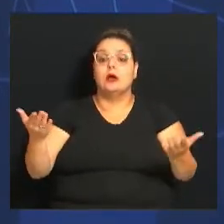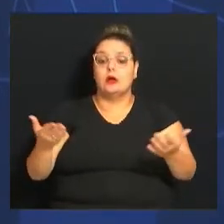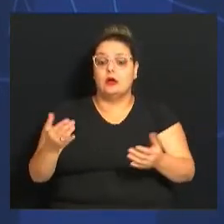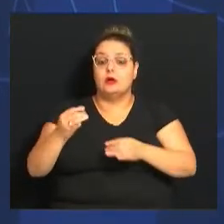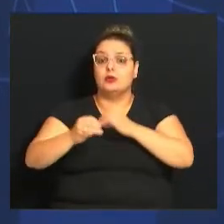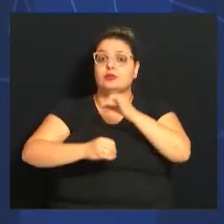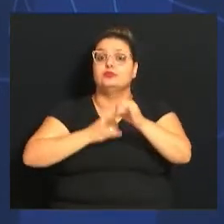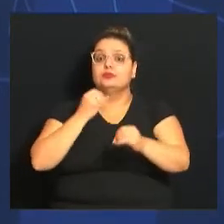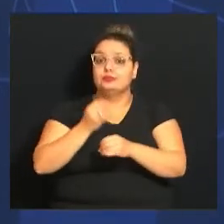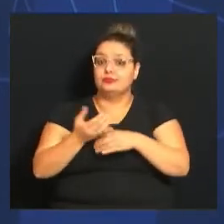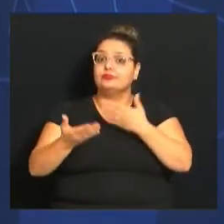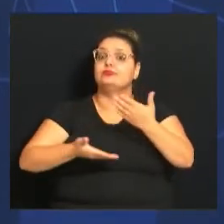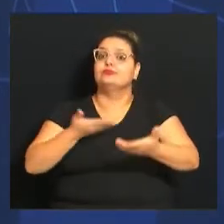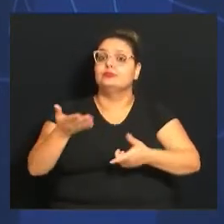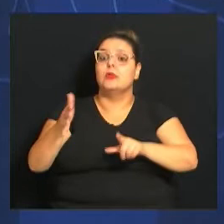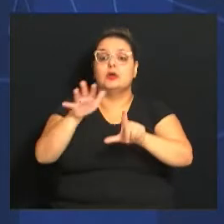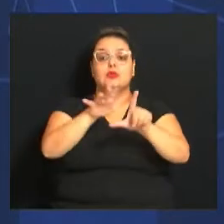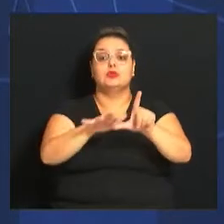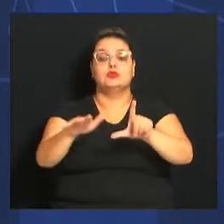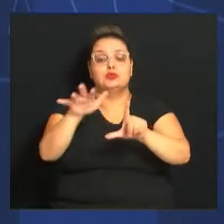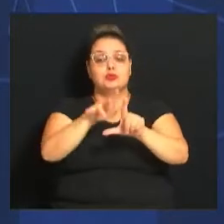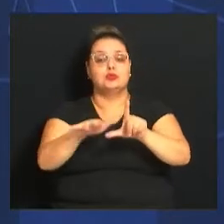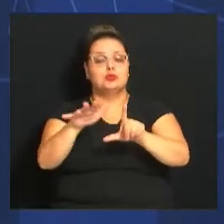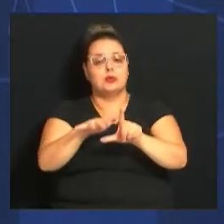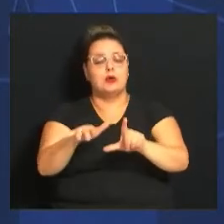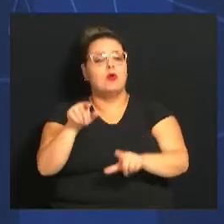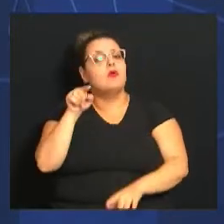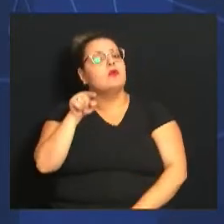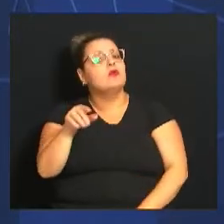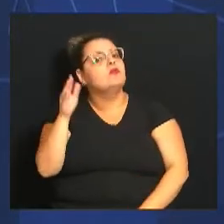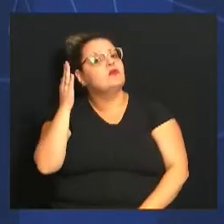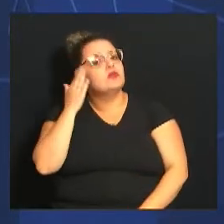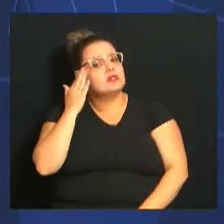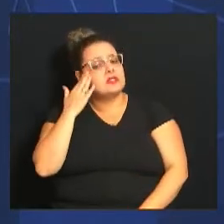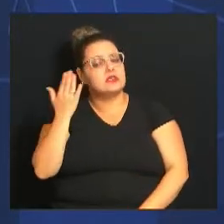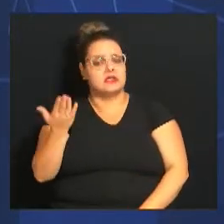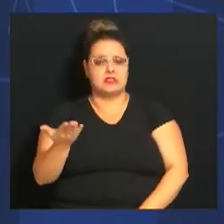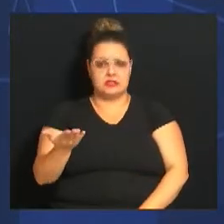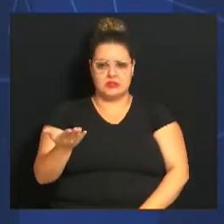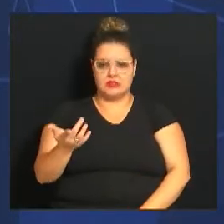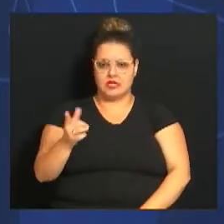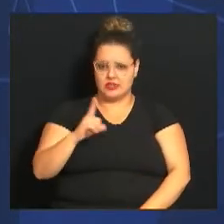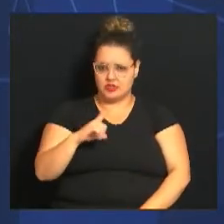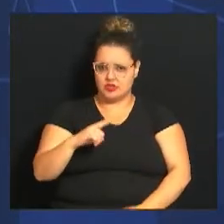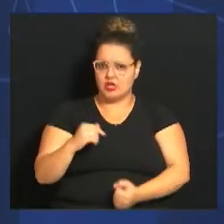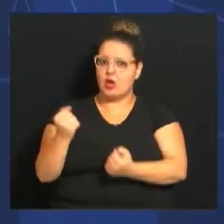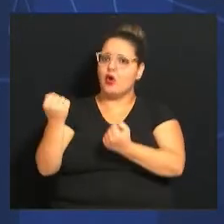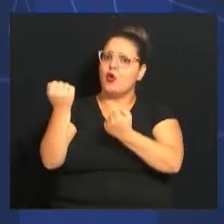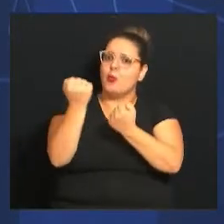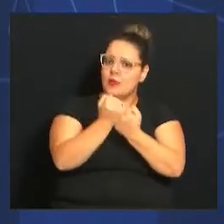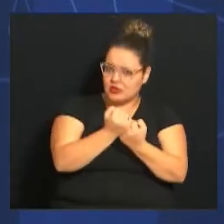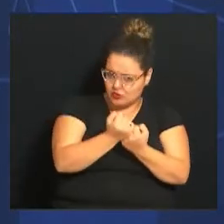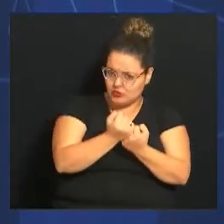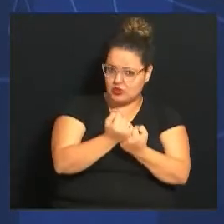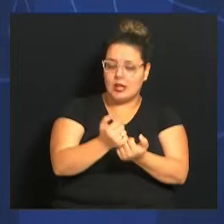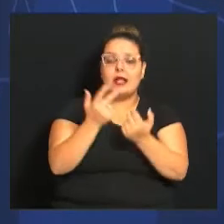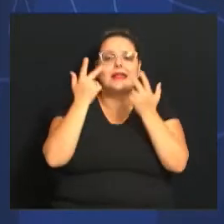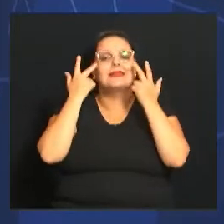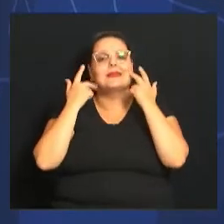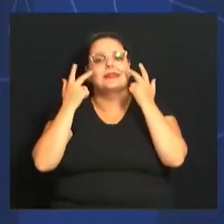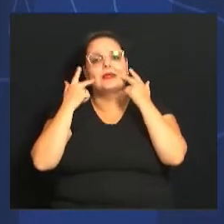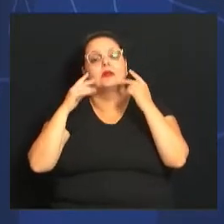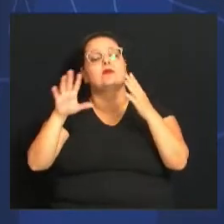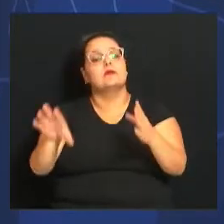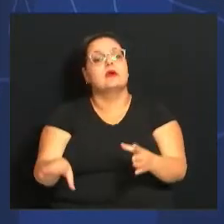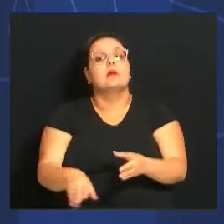os serviços de streaming. Você entende que existe uma substituição natural, ele vem para